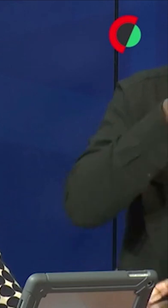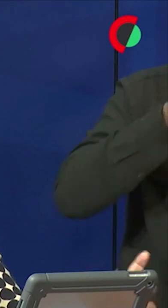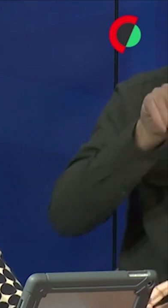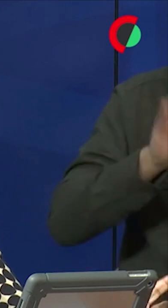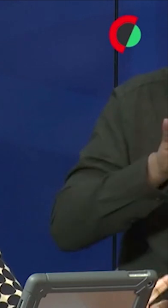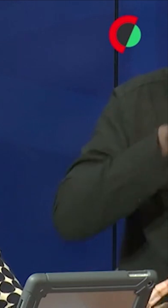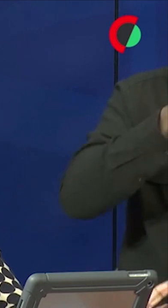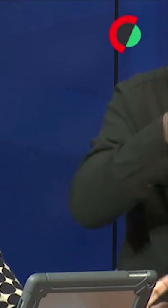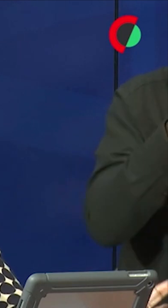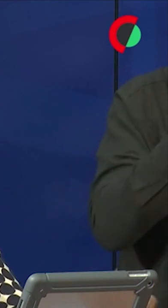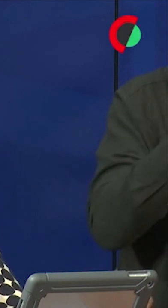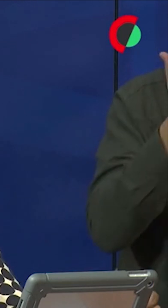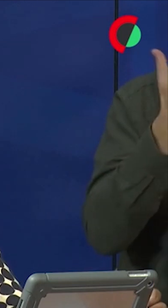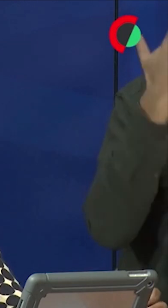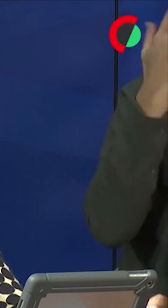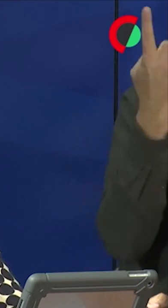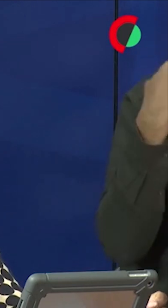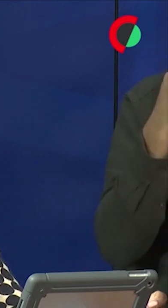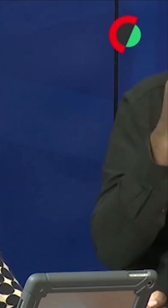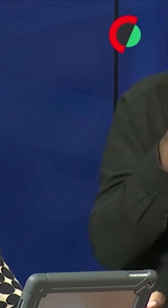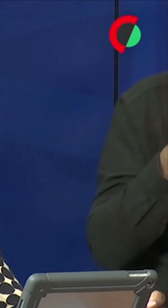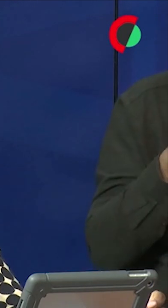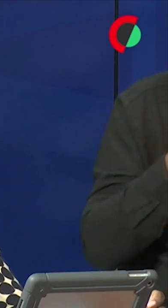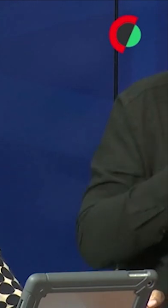dos 141, número de ontem às 7 horas,